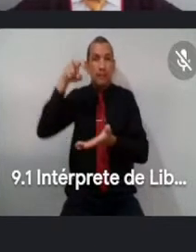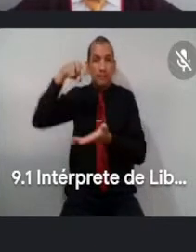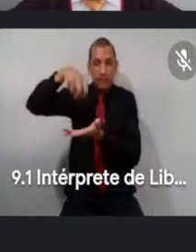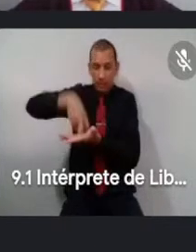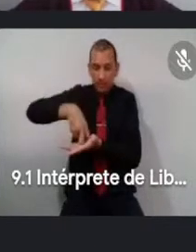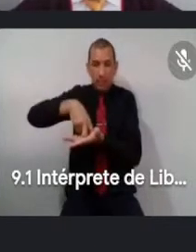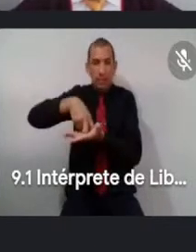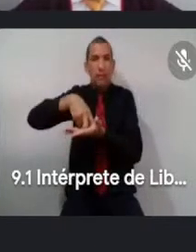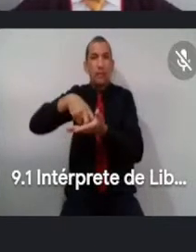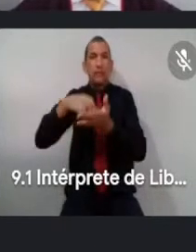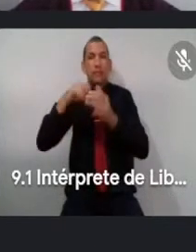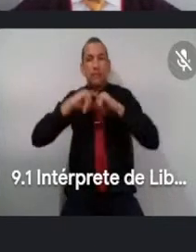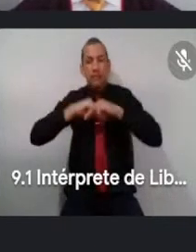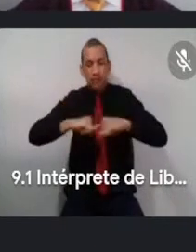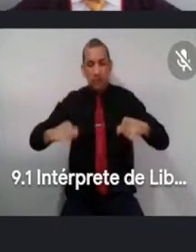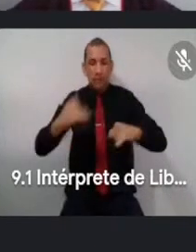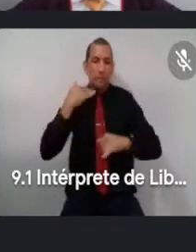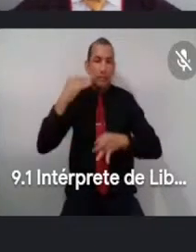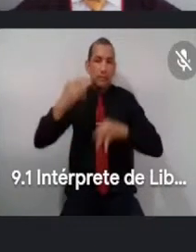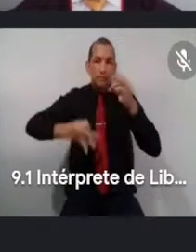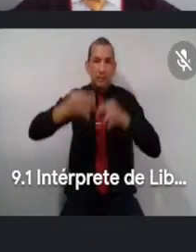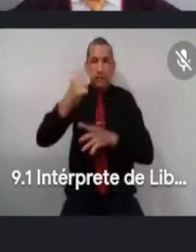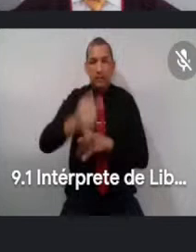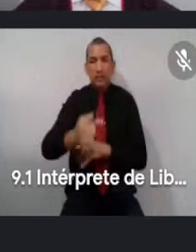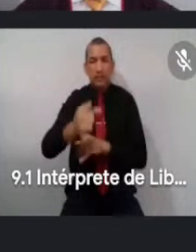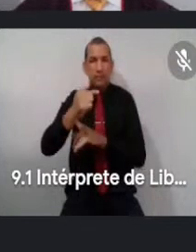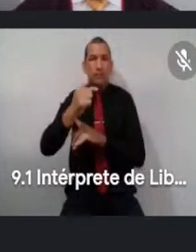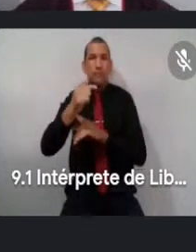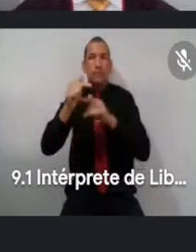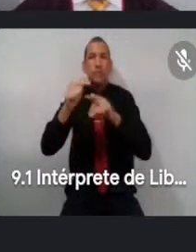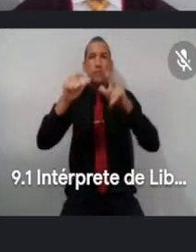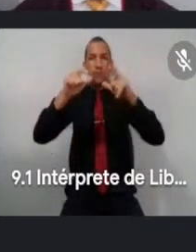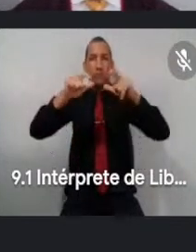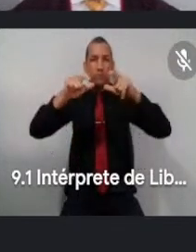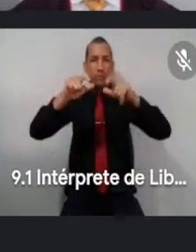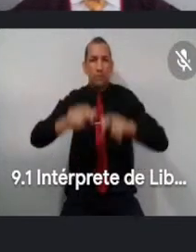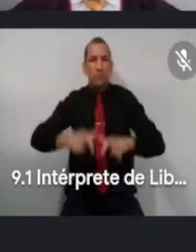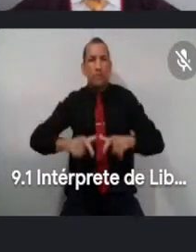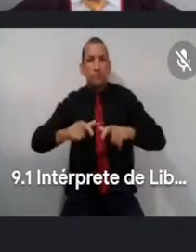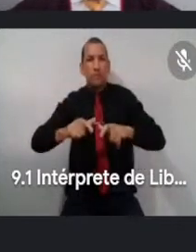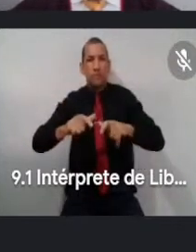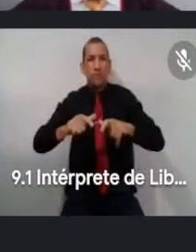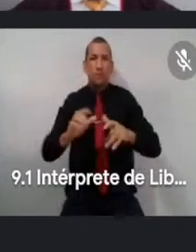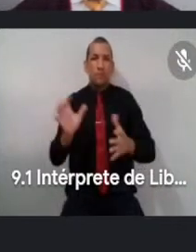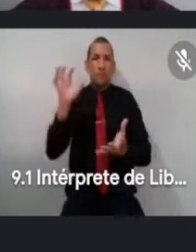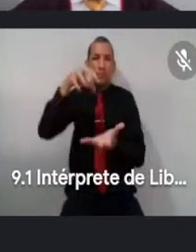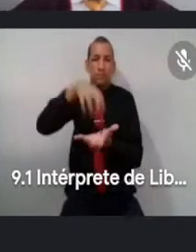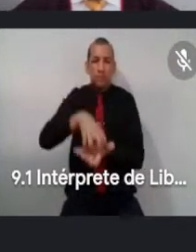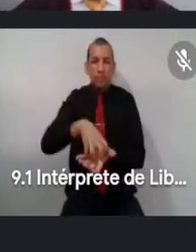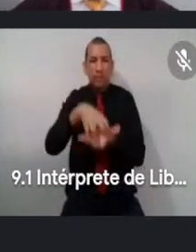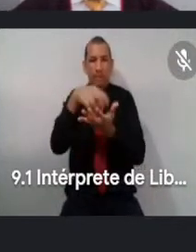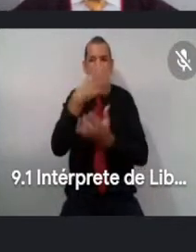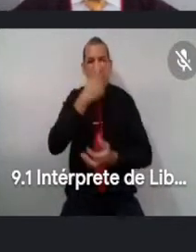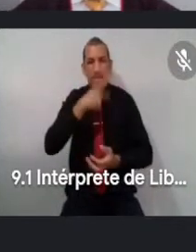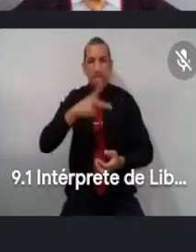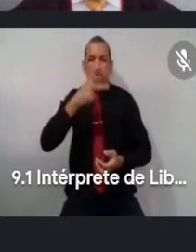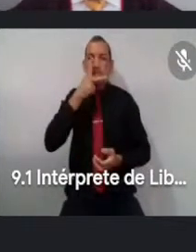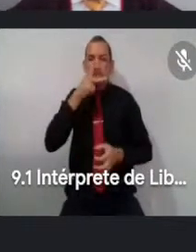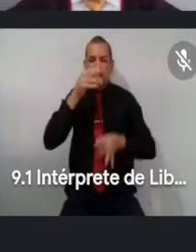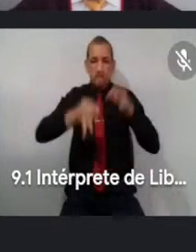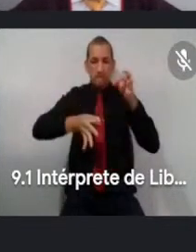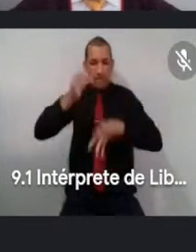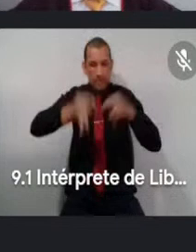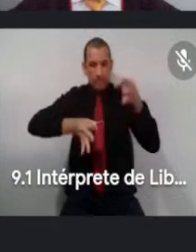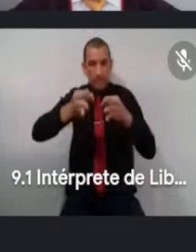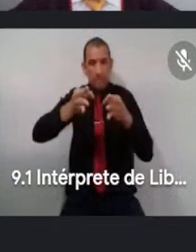condenatória proferida pelo juiz da 7ª vara Eleitoral da e da Comarca de Paraíso Tocantins ele